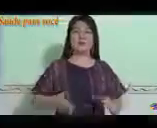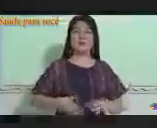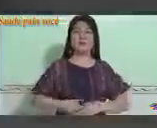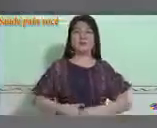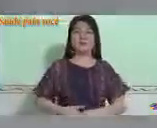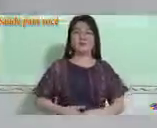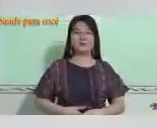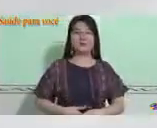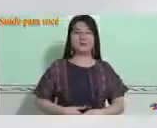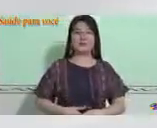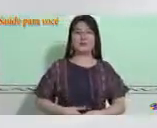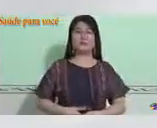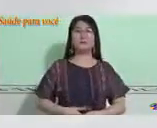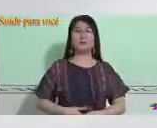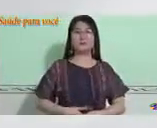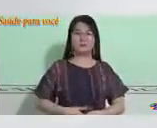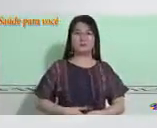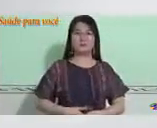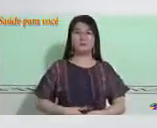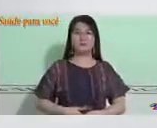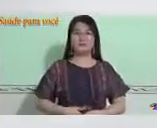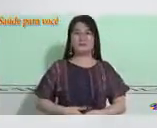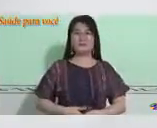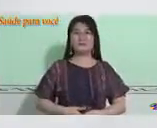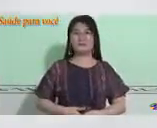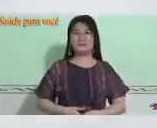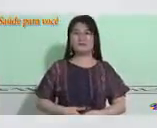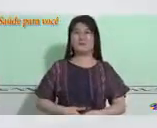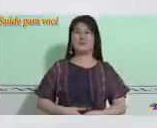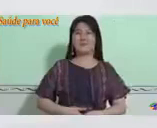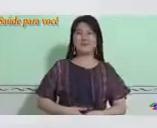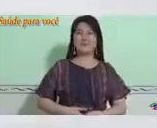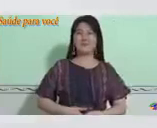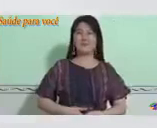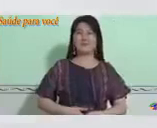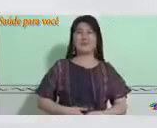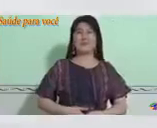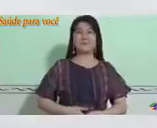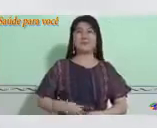Criado por 2 pontos, equipe editorial Doutor Saúde.